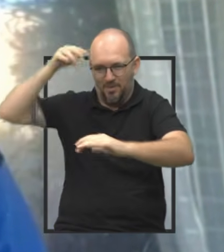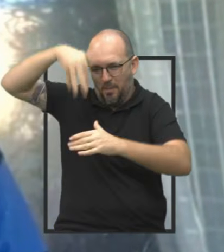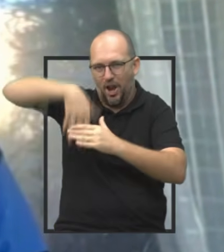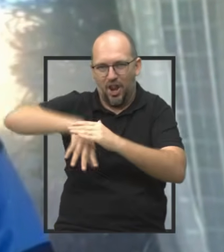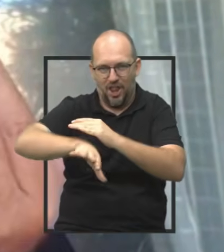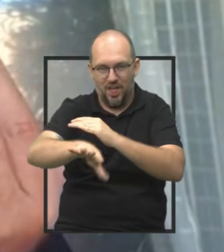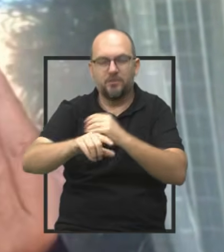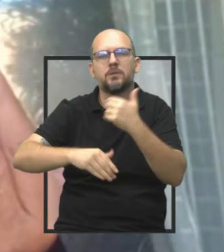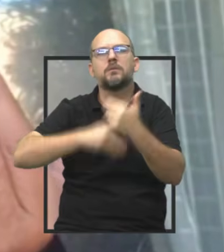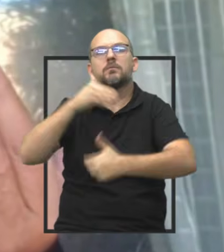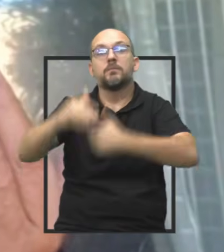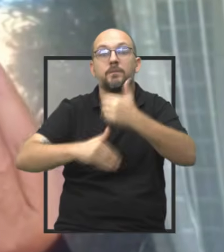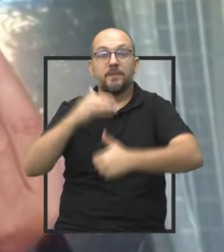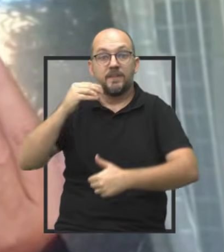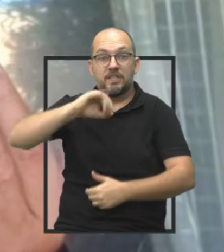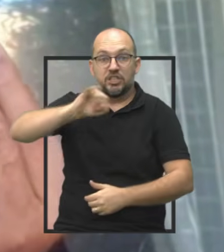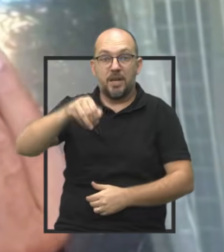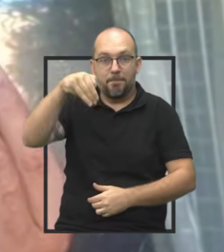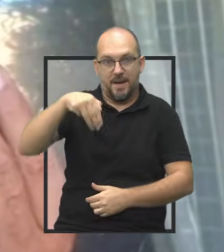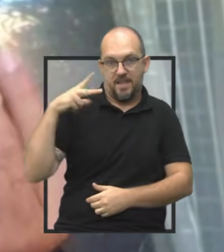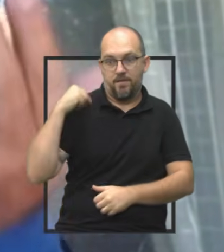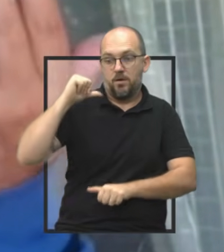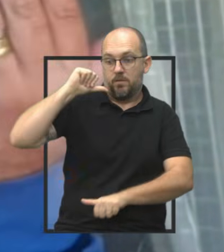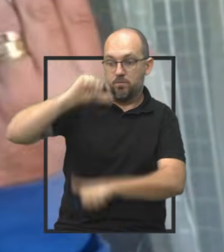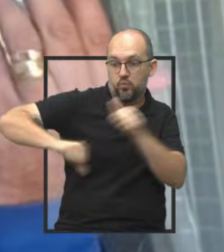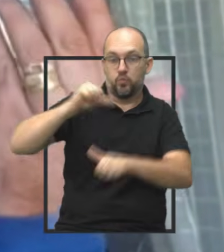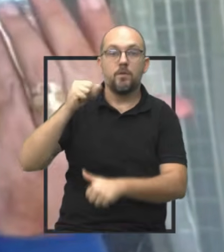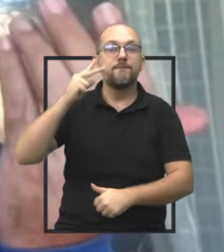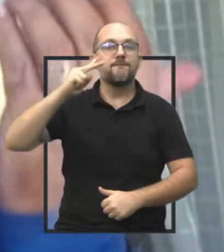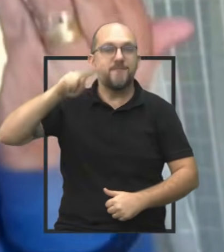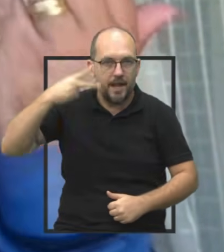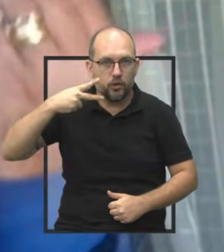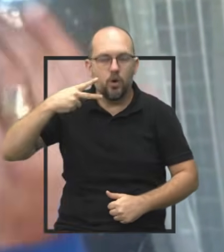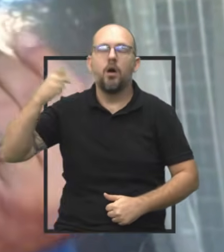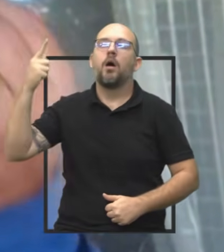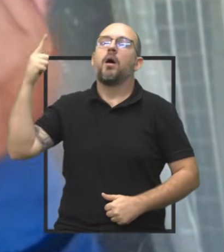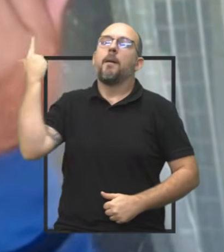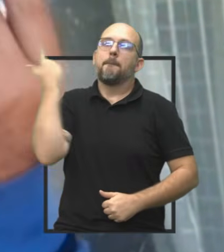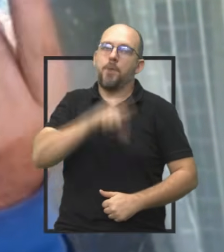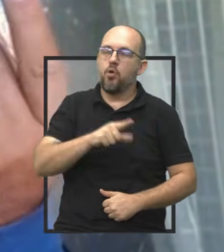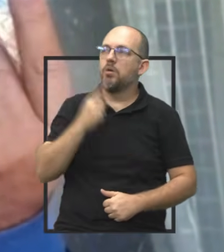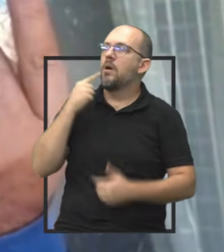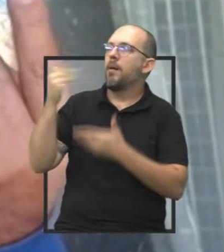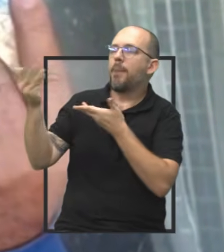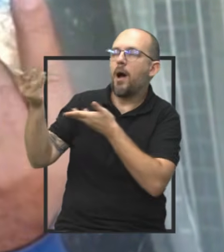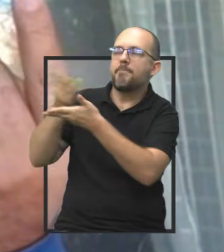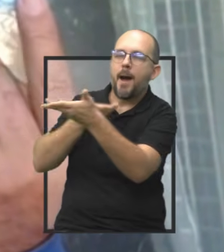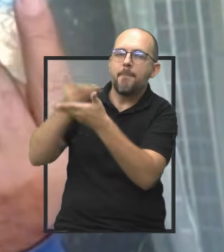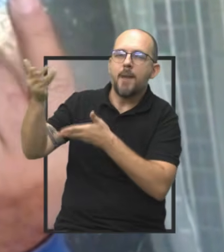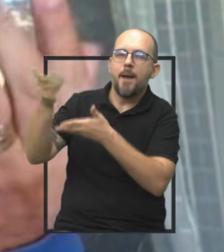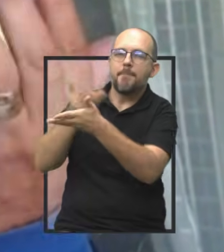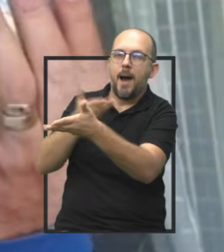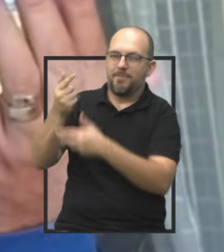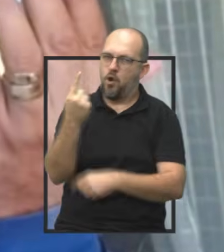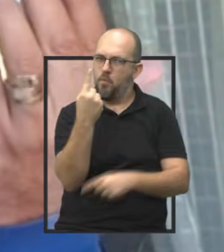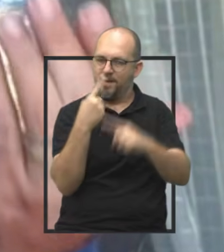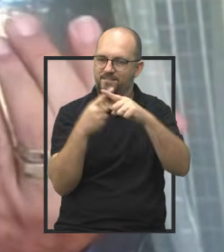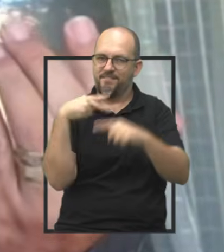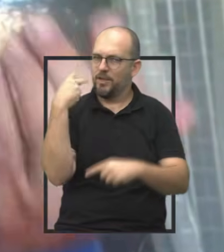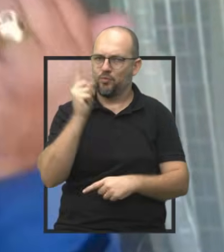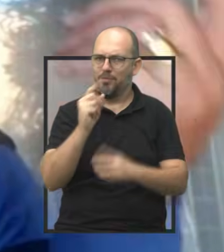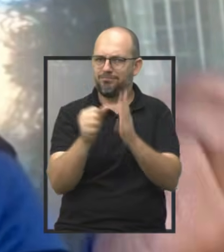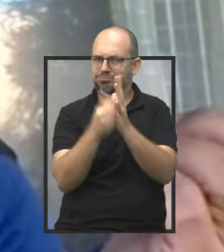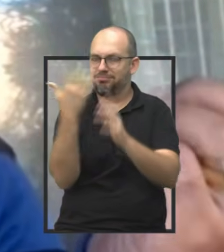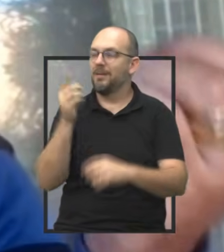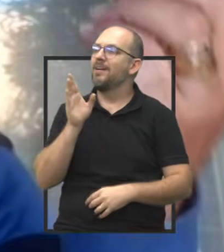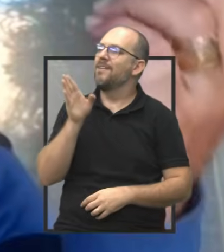tornou vereador, o Zé Maria possibilitou, junto com os governos da época, porque ele não foi vereador uma vez só, então ele